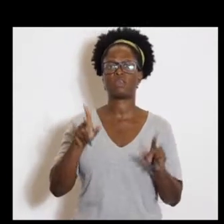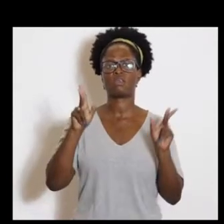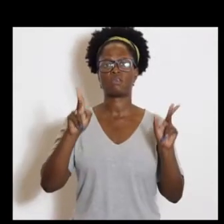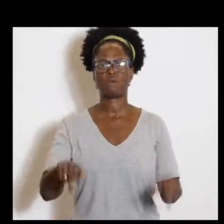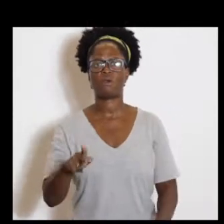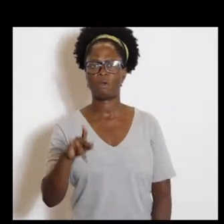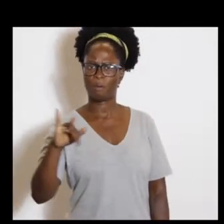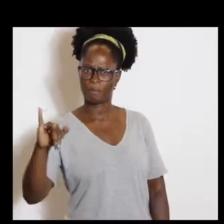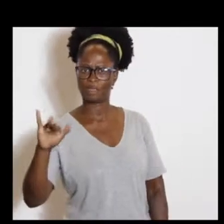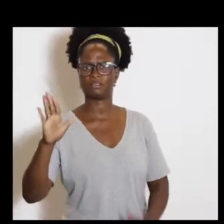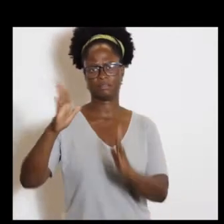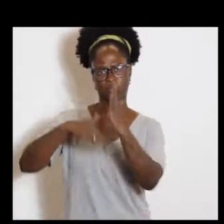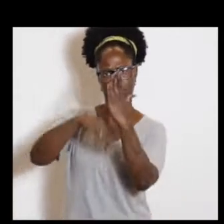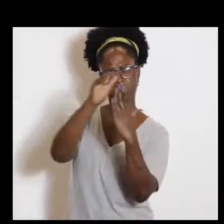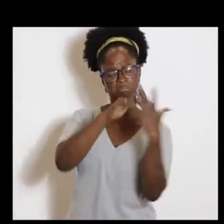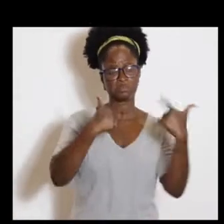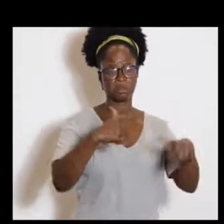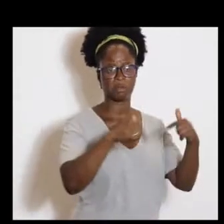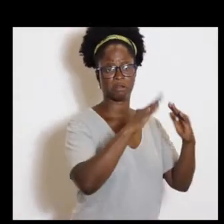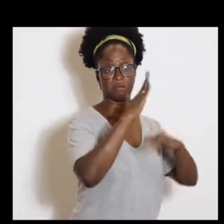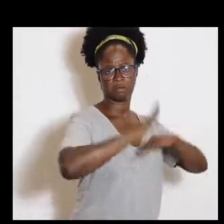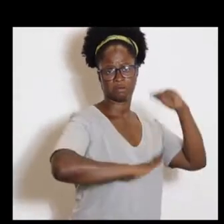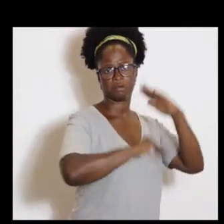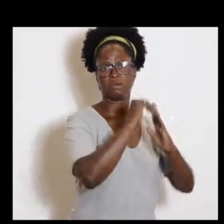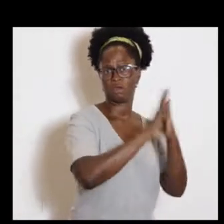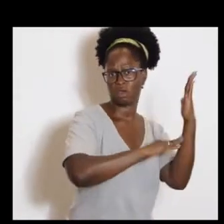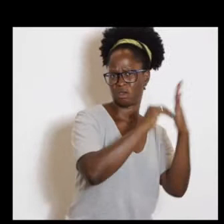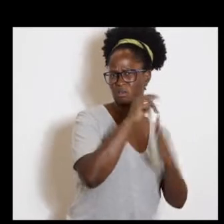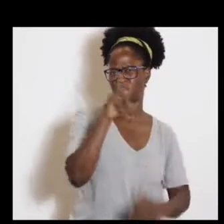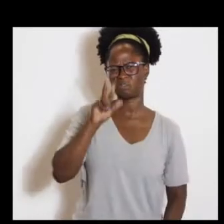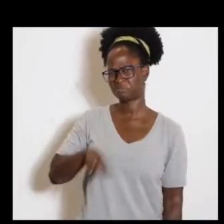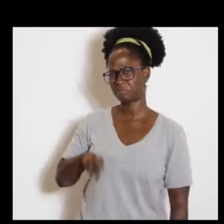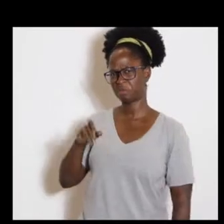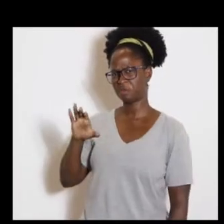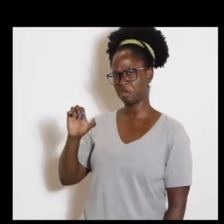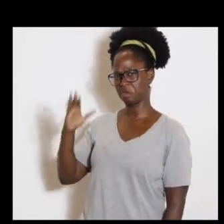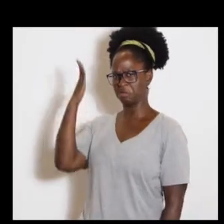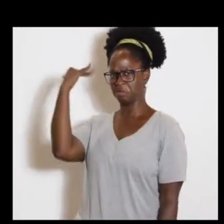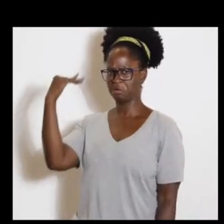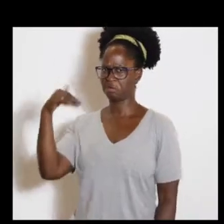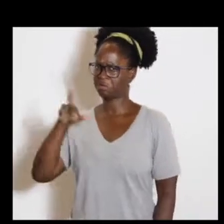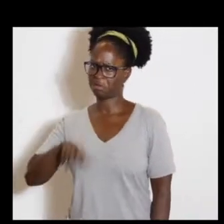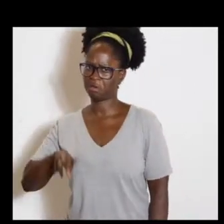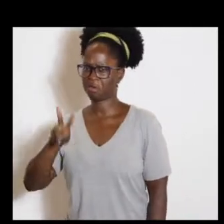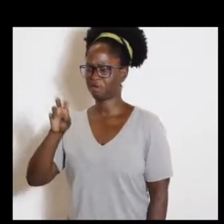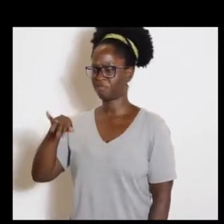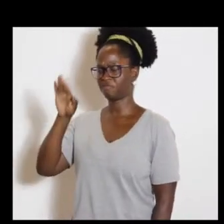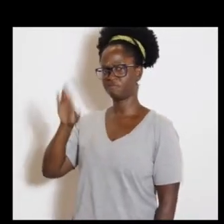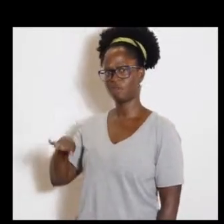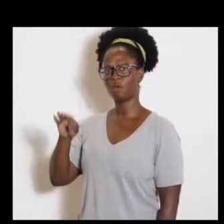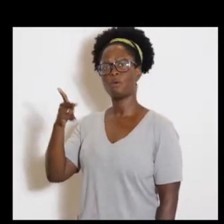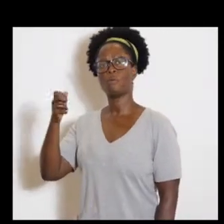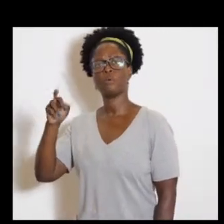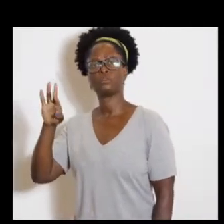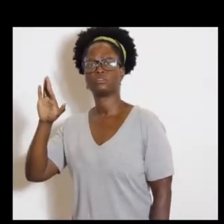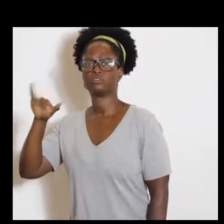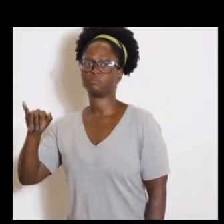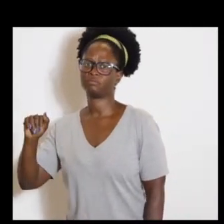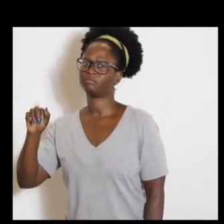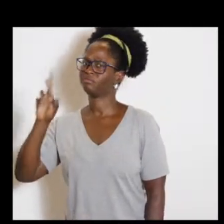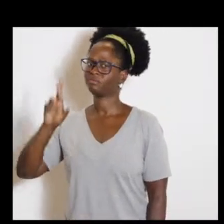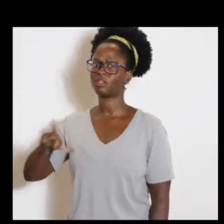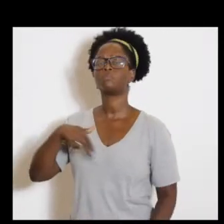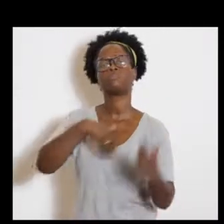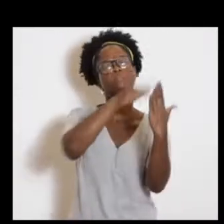pai também era tentou mas nada de picasso van gogh o portinari pintava